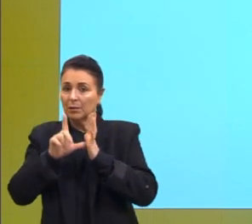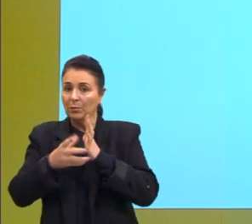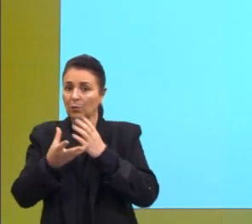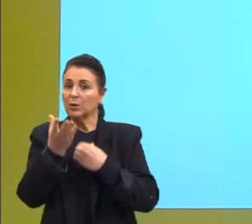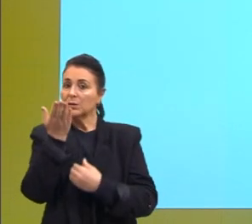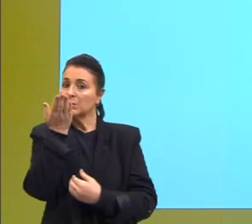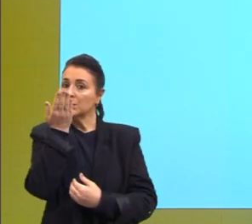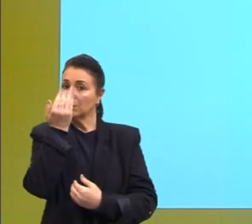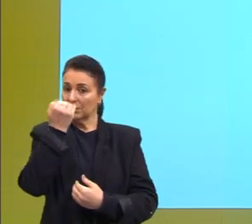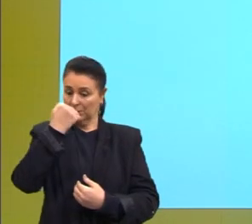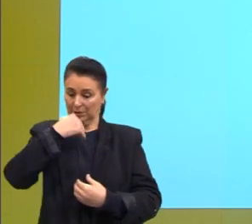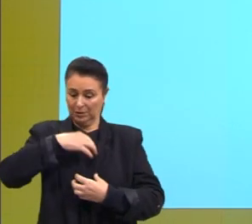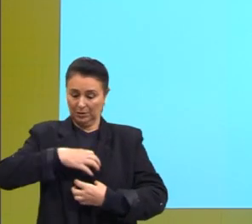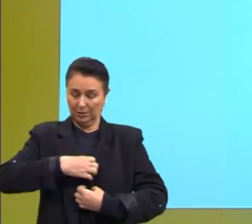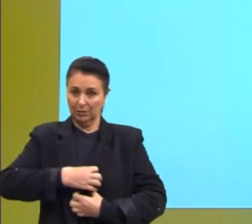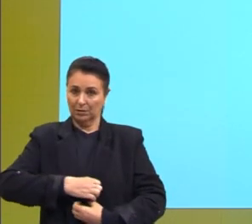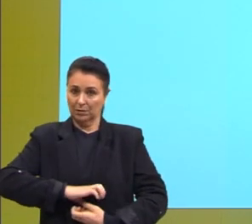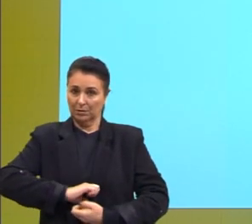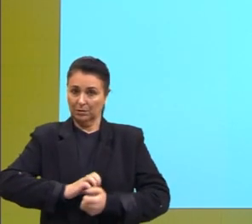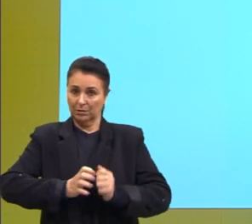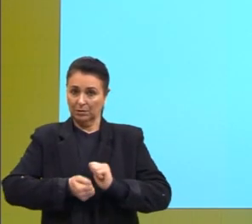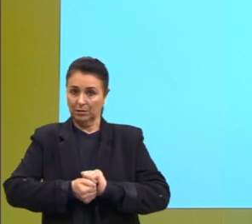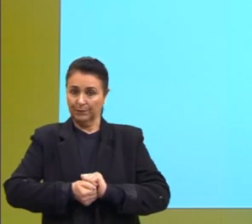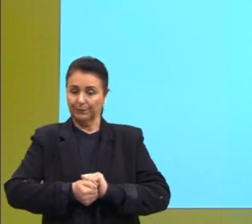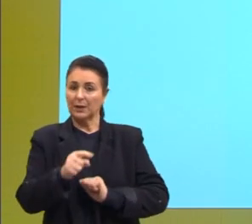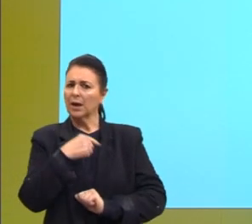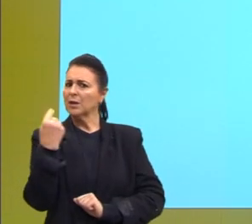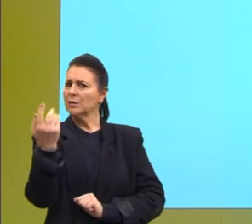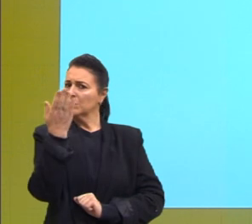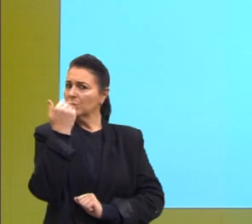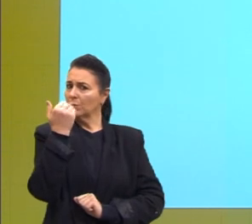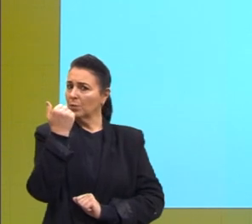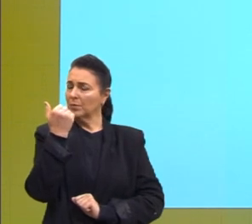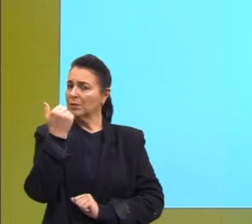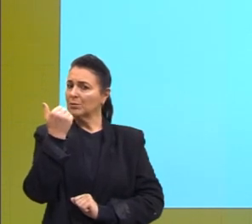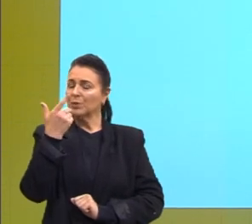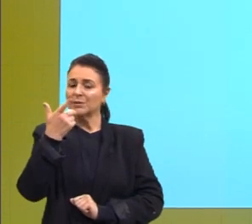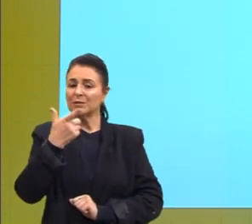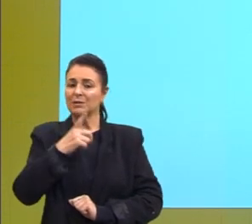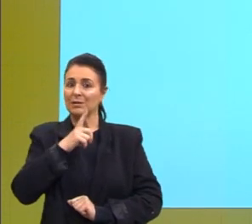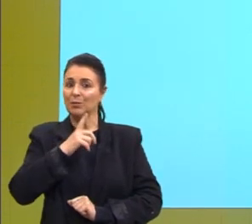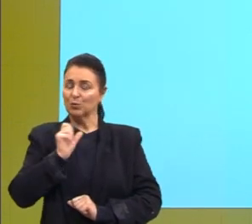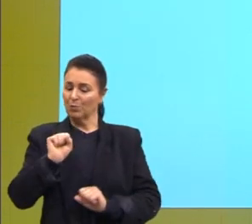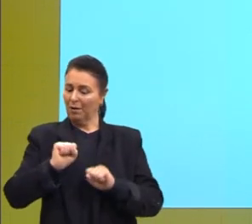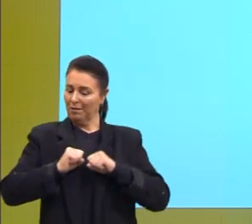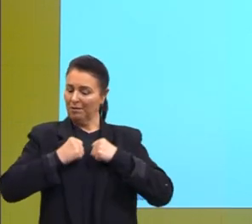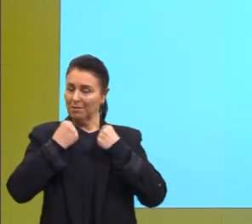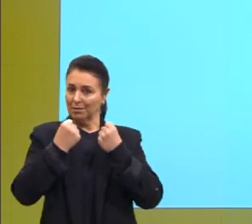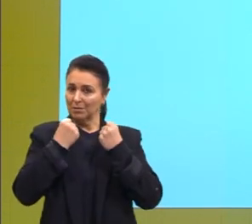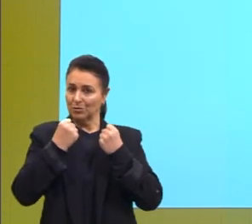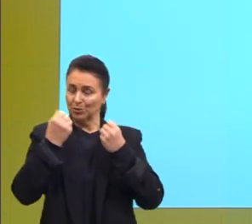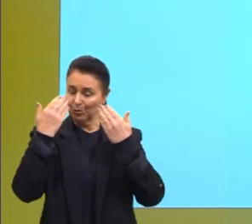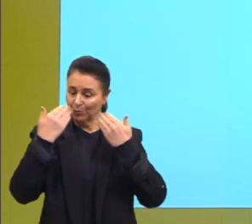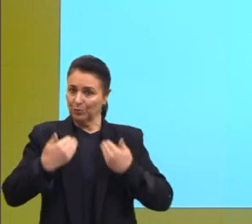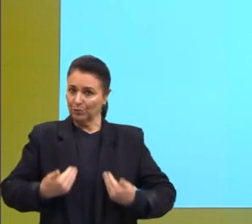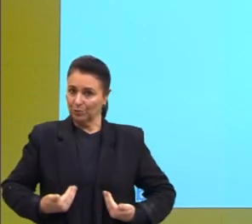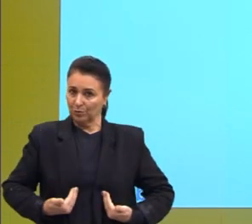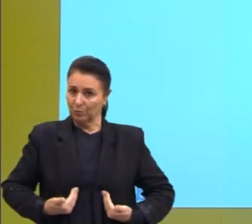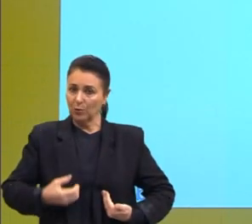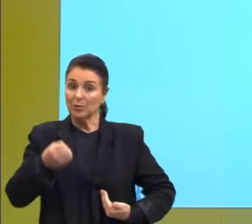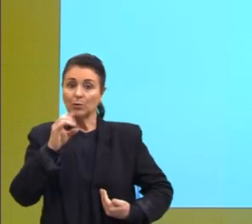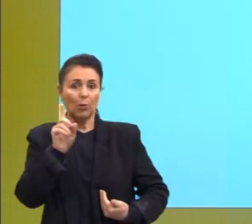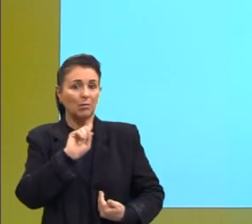digestão metabolização então quando a gente começou um elemento a gente está consumindo uma energia nosso corpo e a gente sabe disso tanto que se a